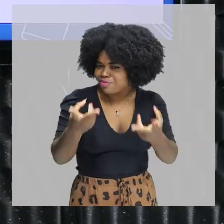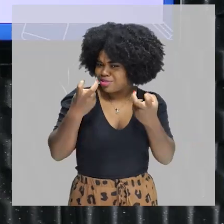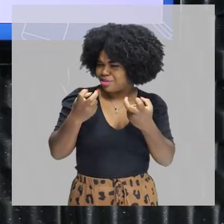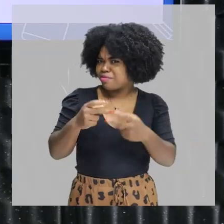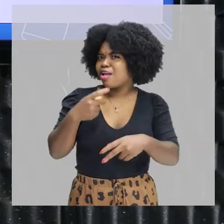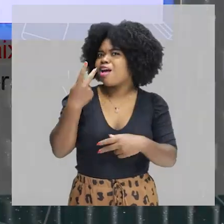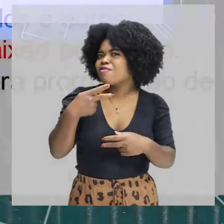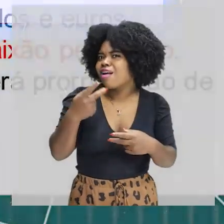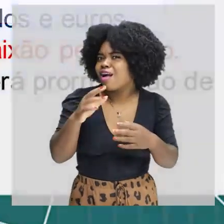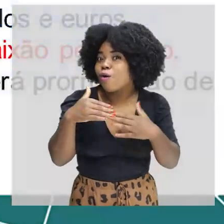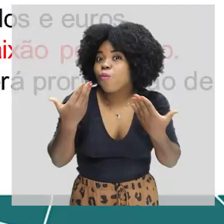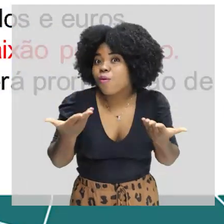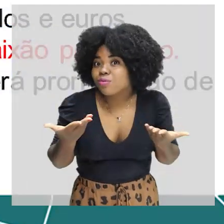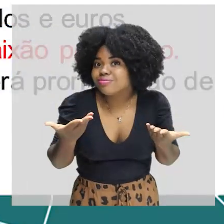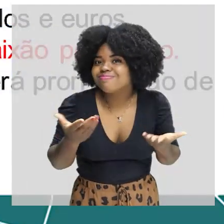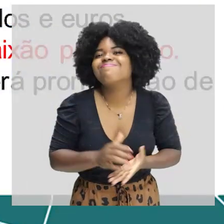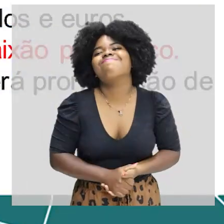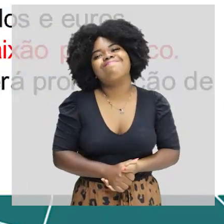falando qual? Pois é.